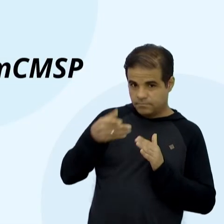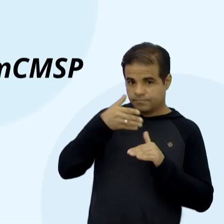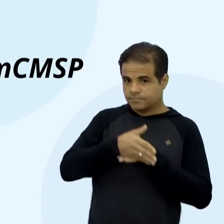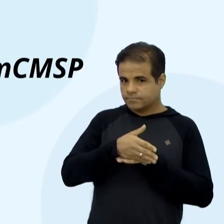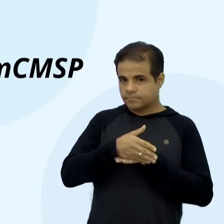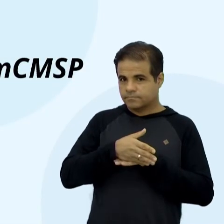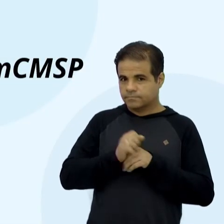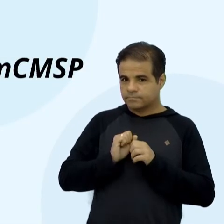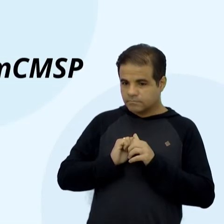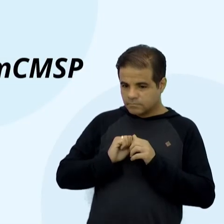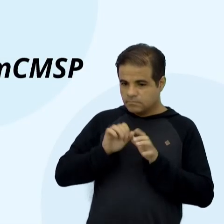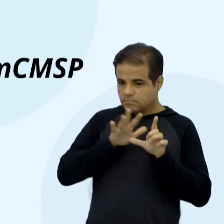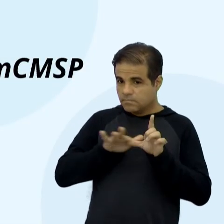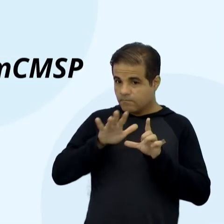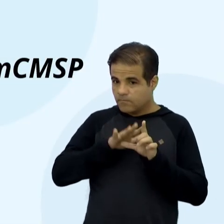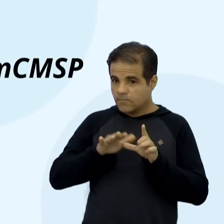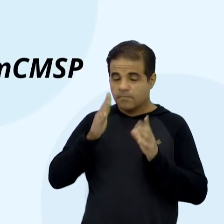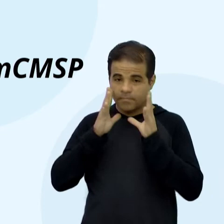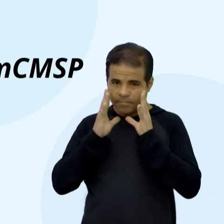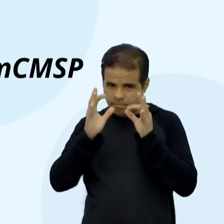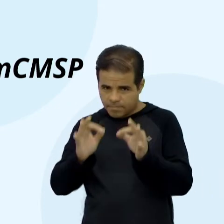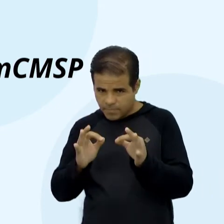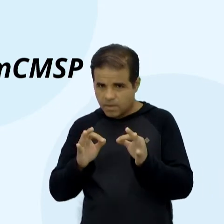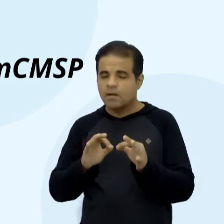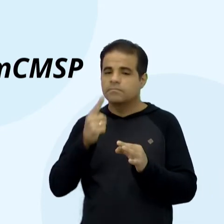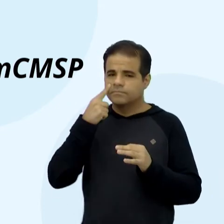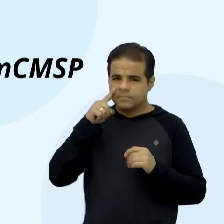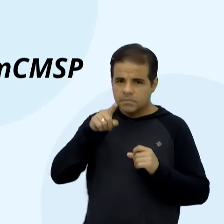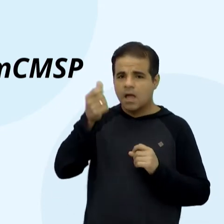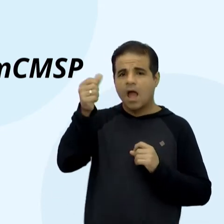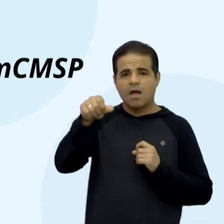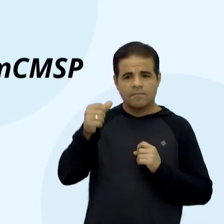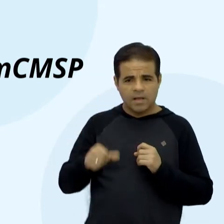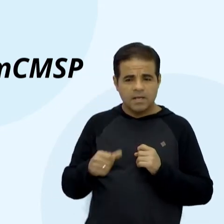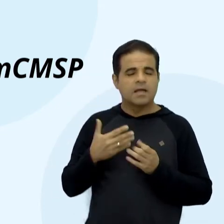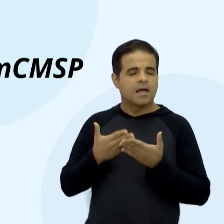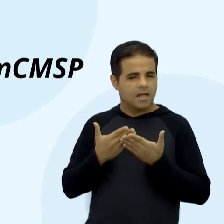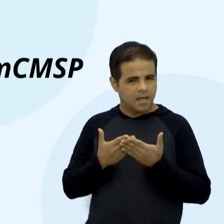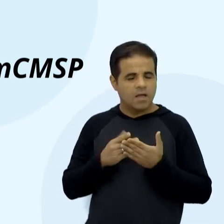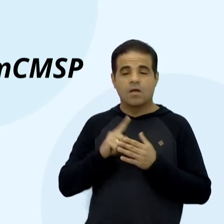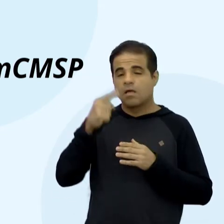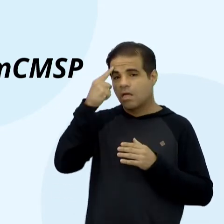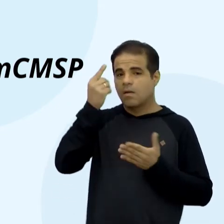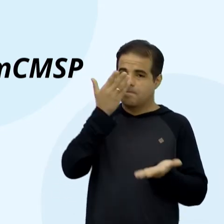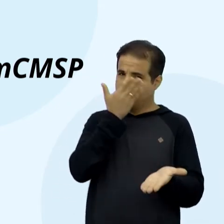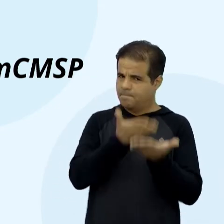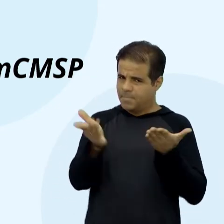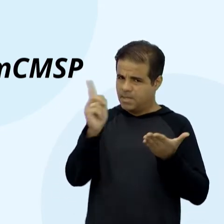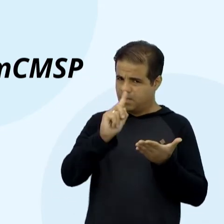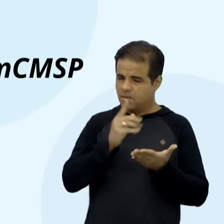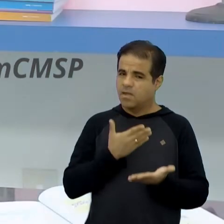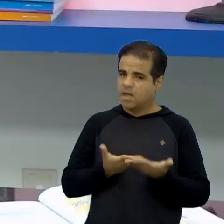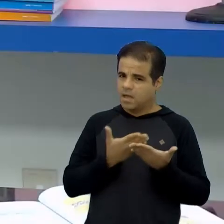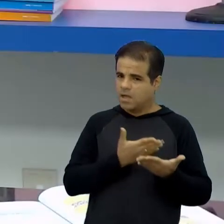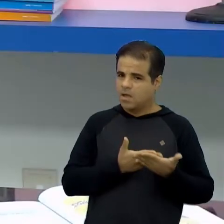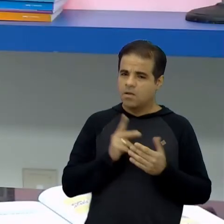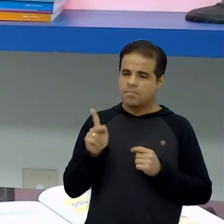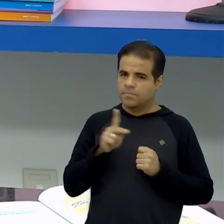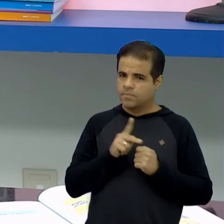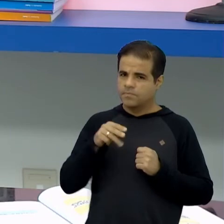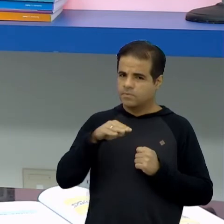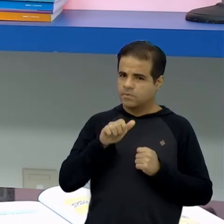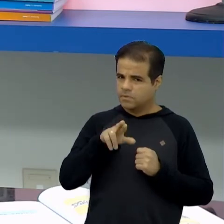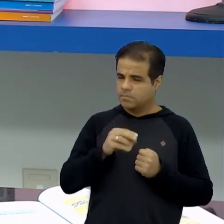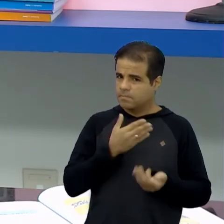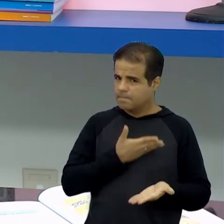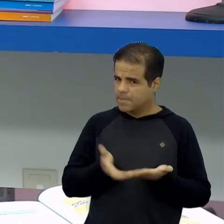É isso, gente. Hashtag se liga na mídia. Vocês avaliem a aula, então também não percam as aulas do professor Mauro. Vocês não podem